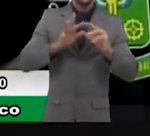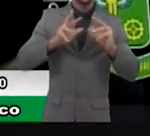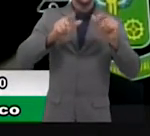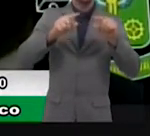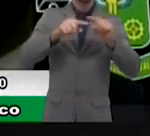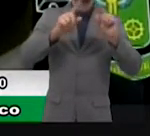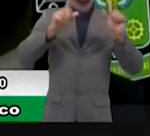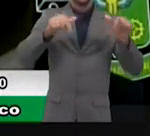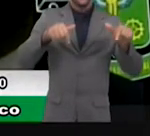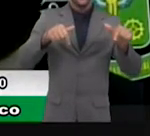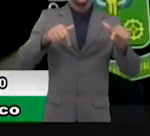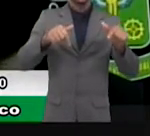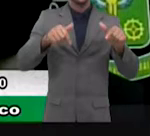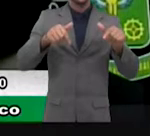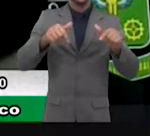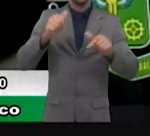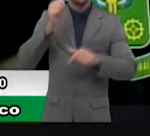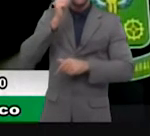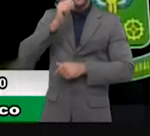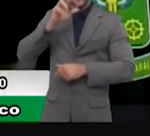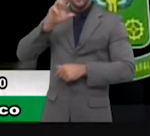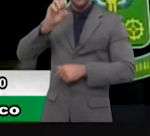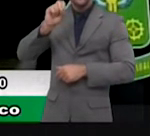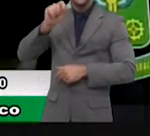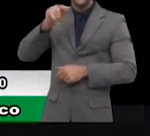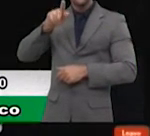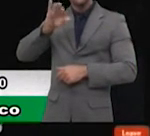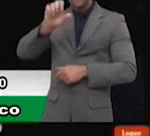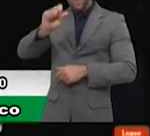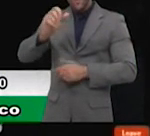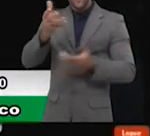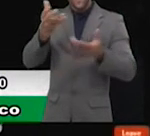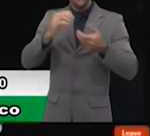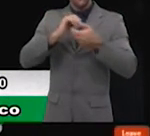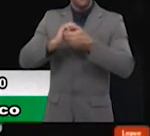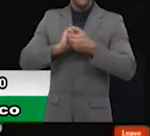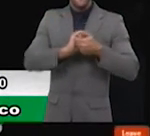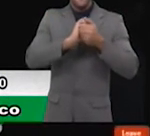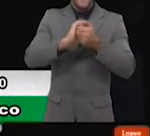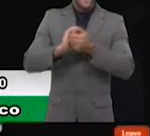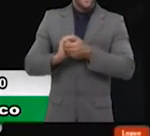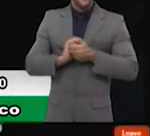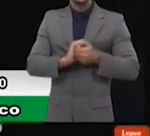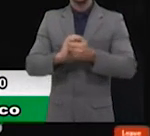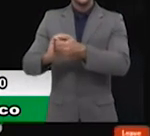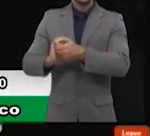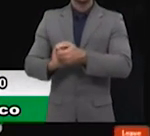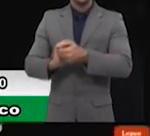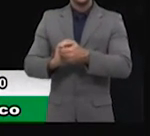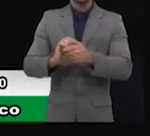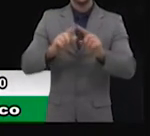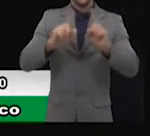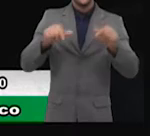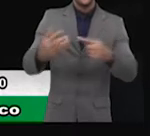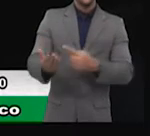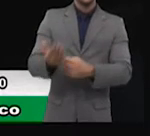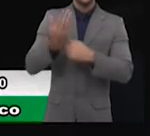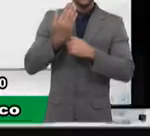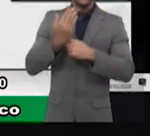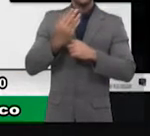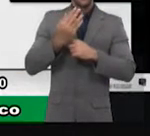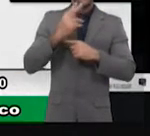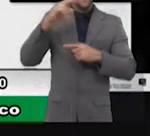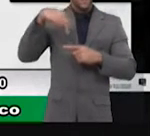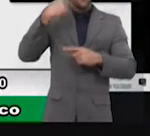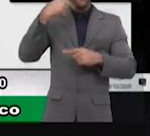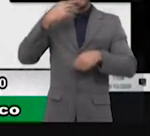aqui, em nome da Rosângela, cumprimentar todos os funcionários dessa casa que sempre ajudam os vereadores a fazer um bom trabalho. Com